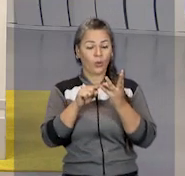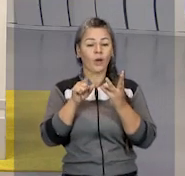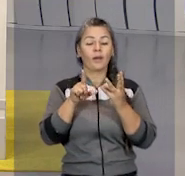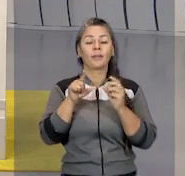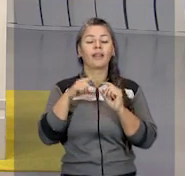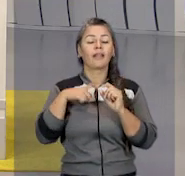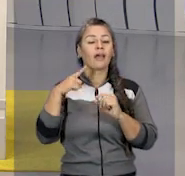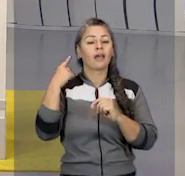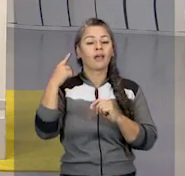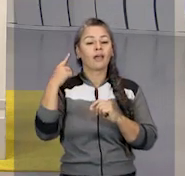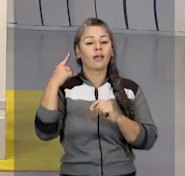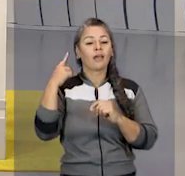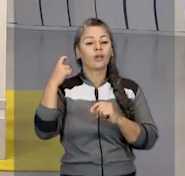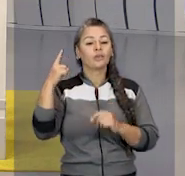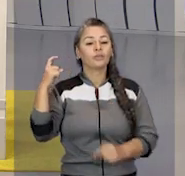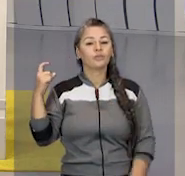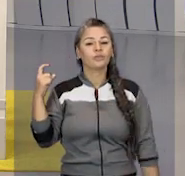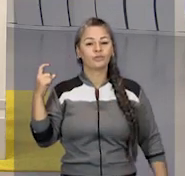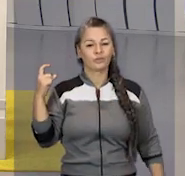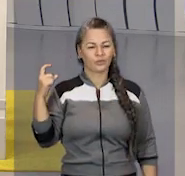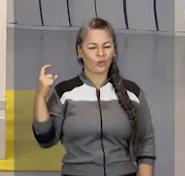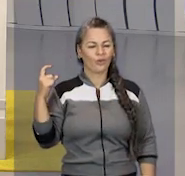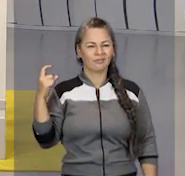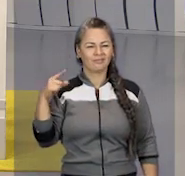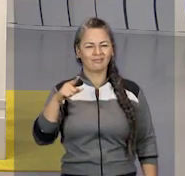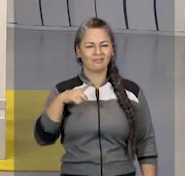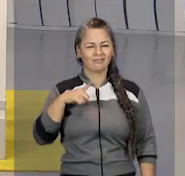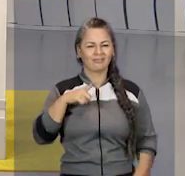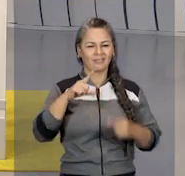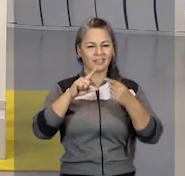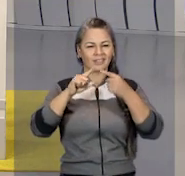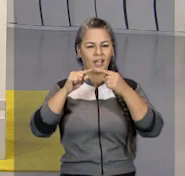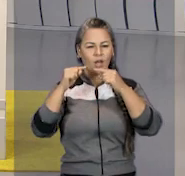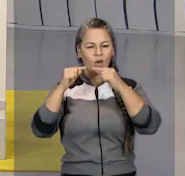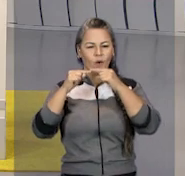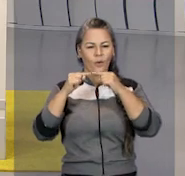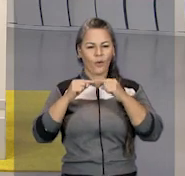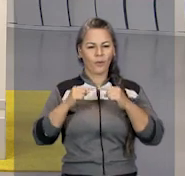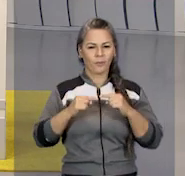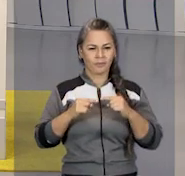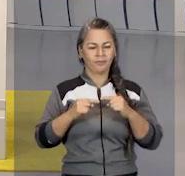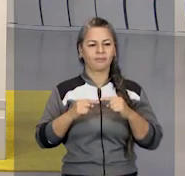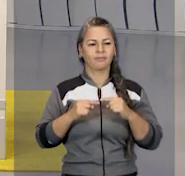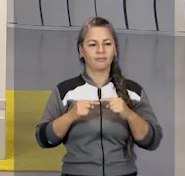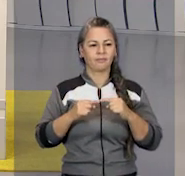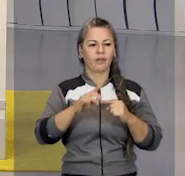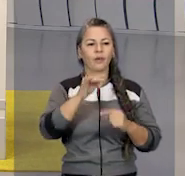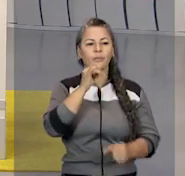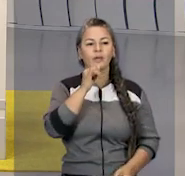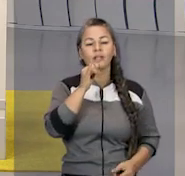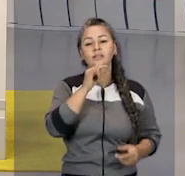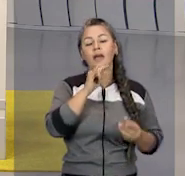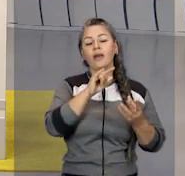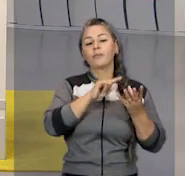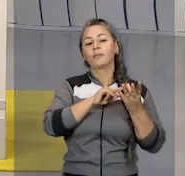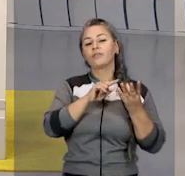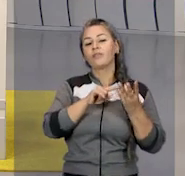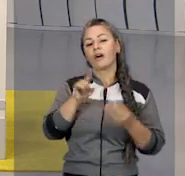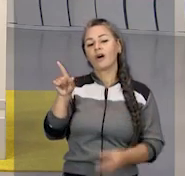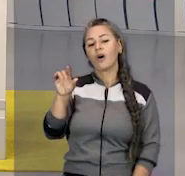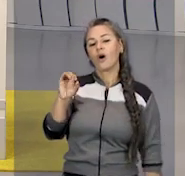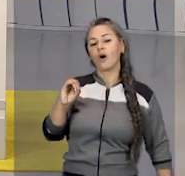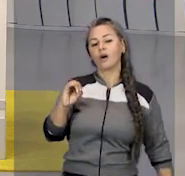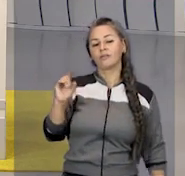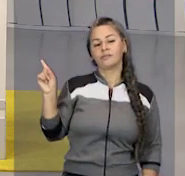para a música. A gente viu também ali a assonância do O, que acompanha ali, né, a aliteração do N